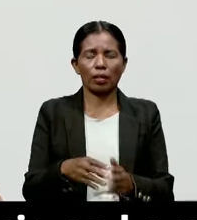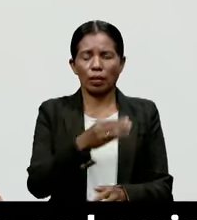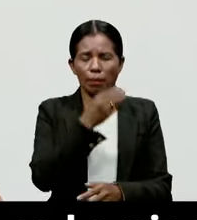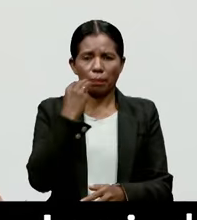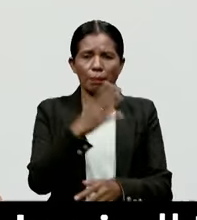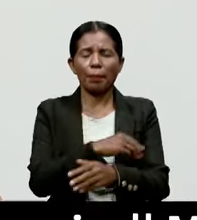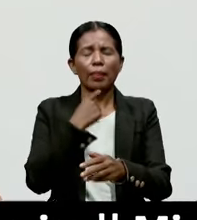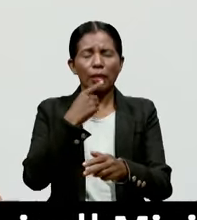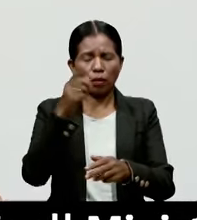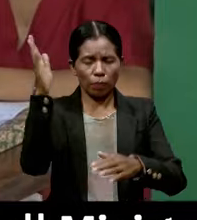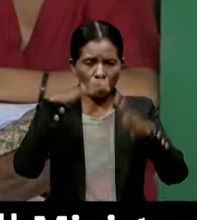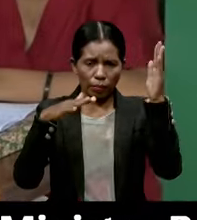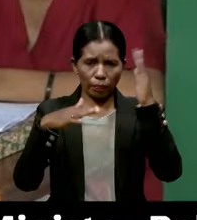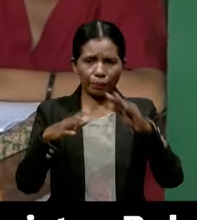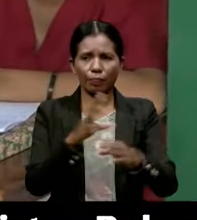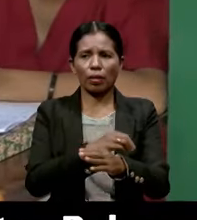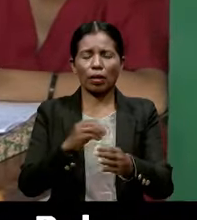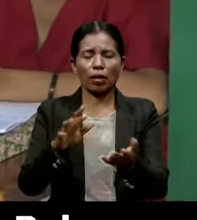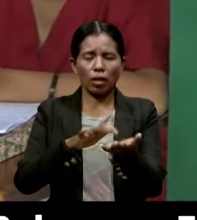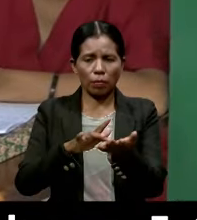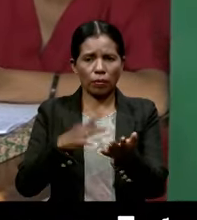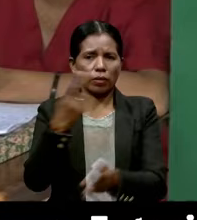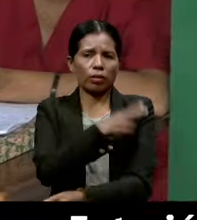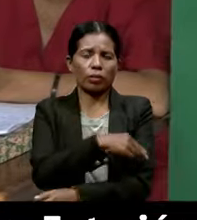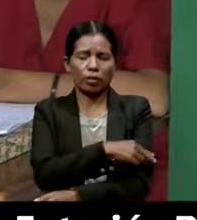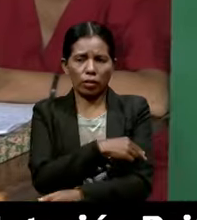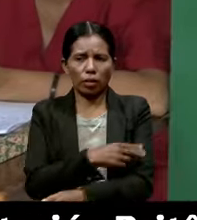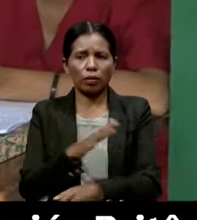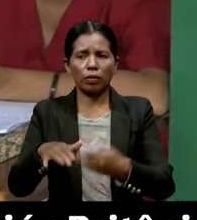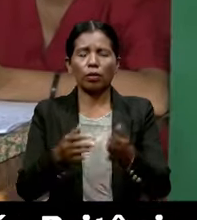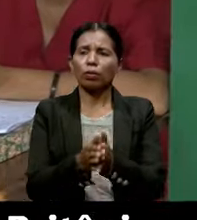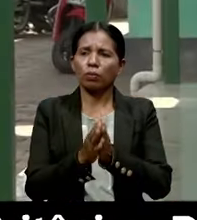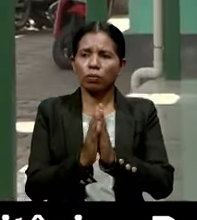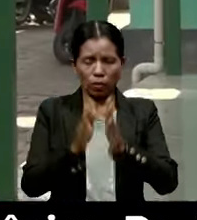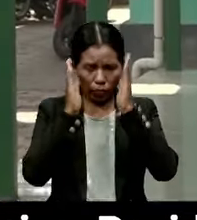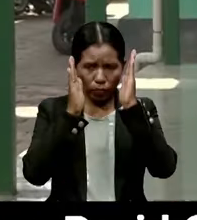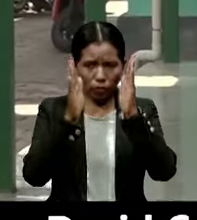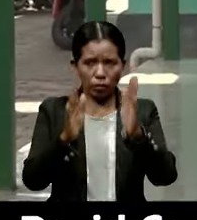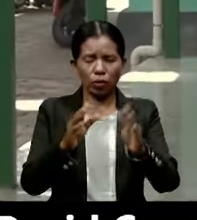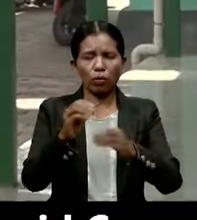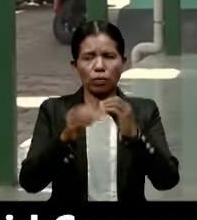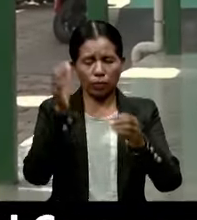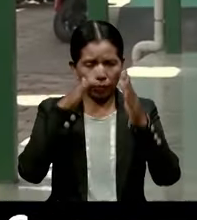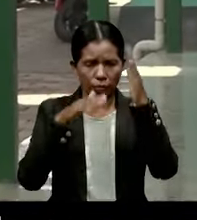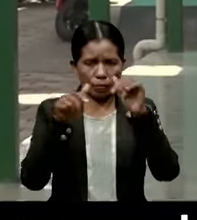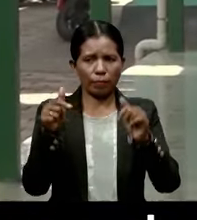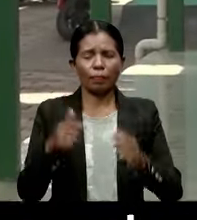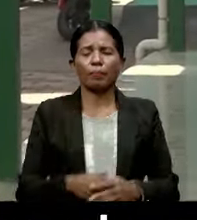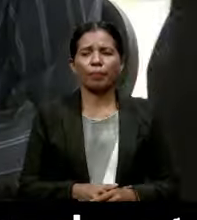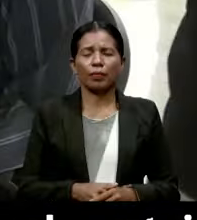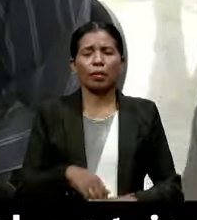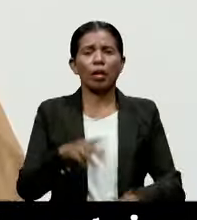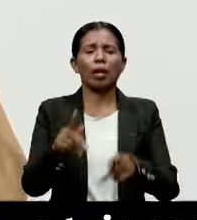preocupa com o problema medicamento e hospital no centro saúde sira, no uso a tua atenção ba questão ne. É bom mate